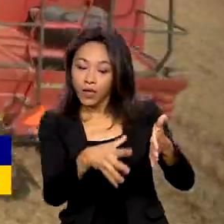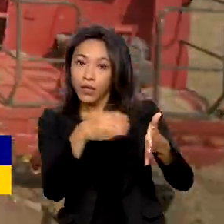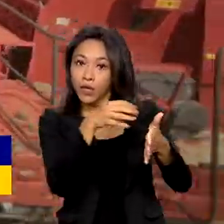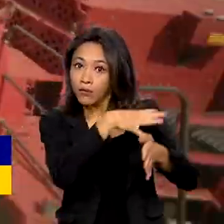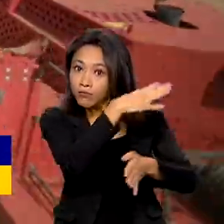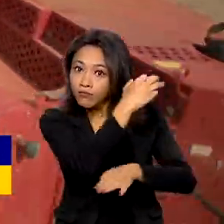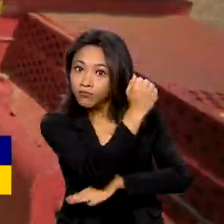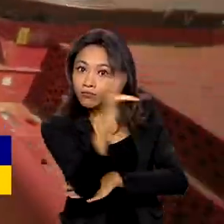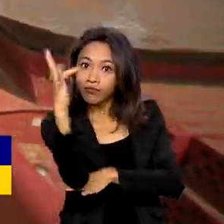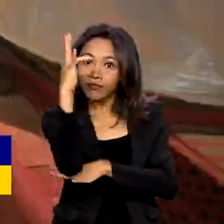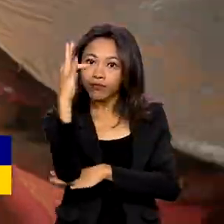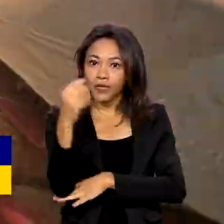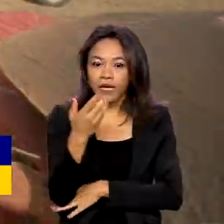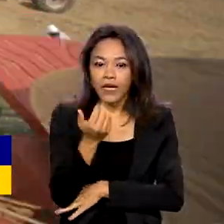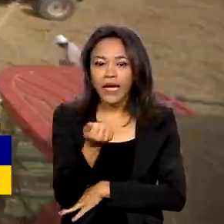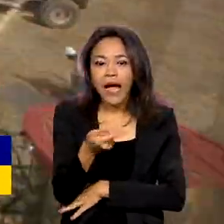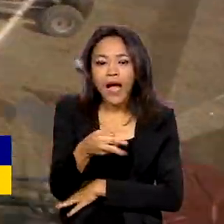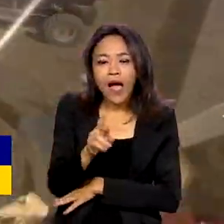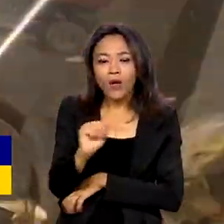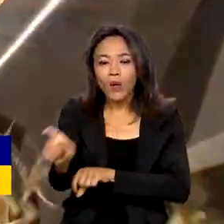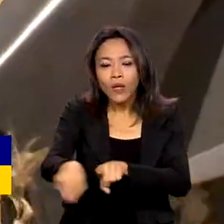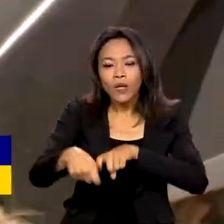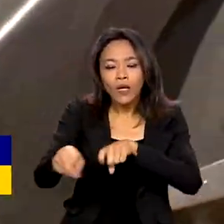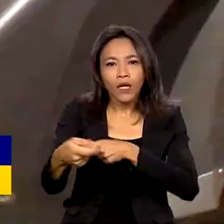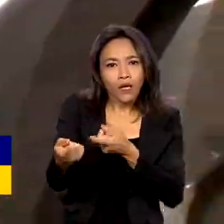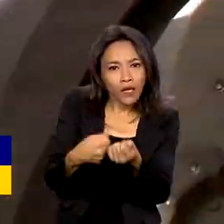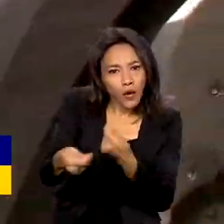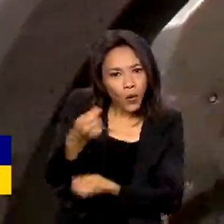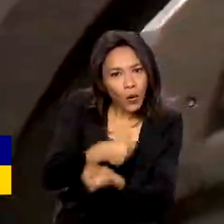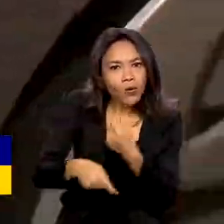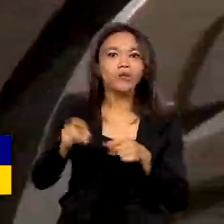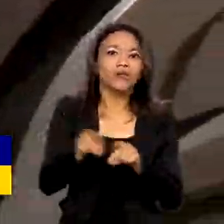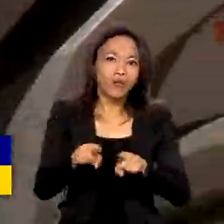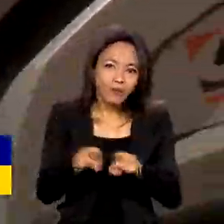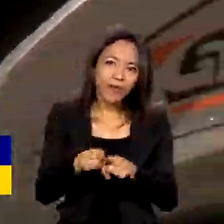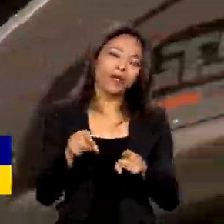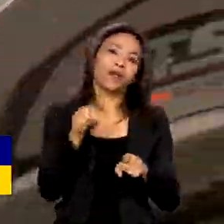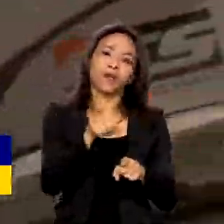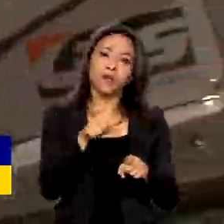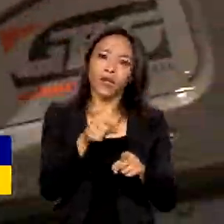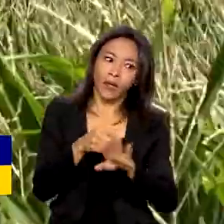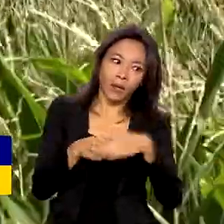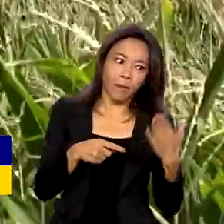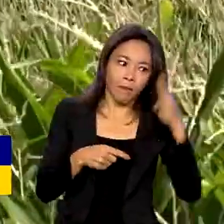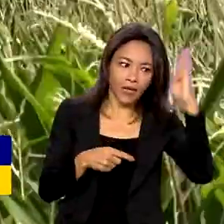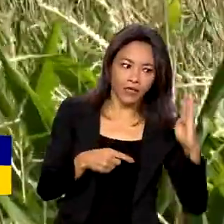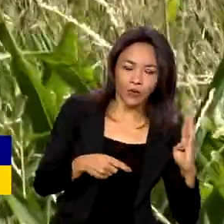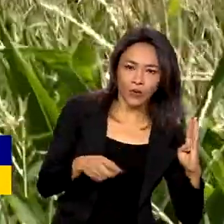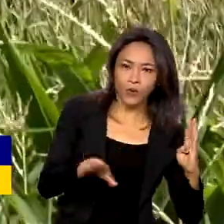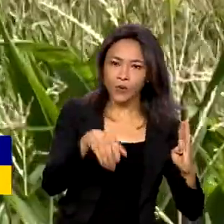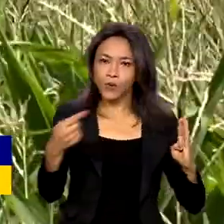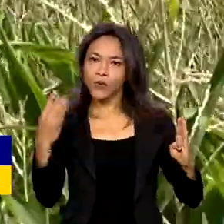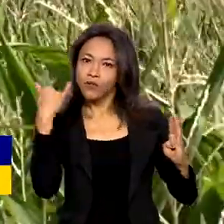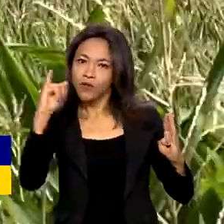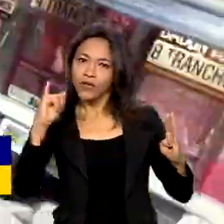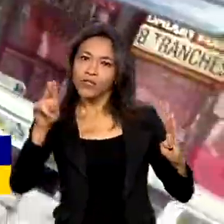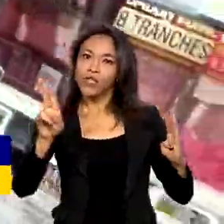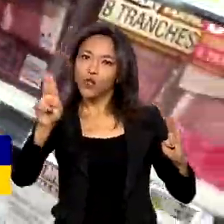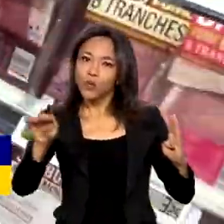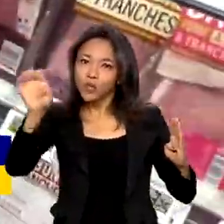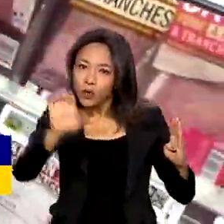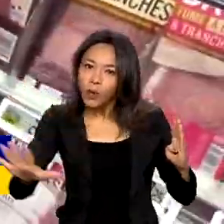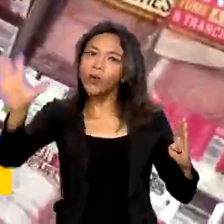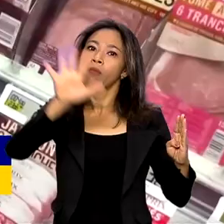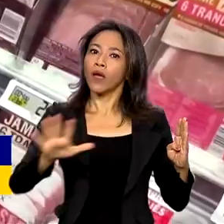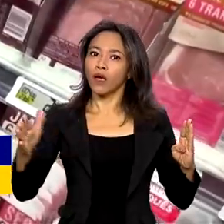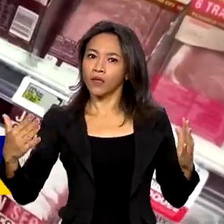se misturam numa salada de interesses conflitantes entre Brasil e Mercosul de um lado e França e União Europeia do outro.